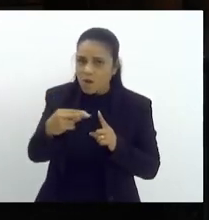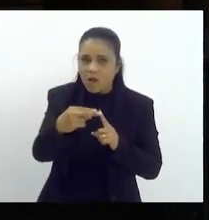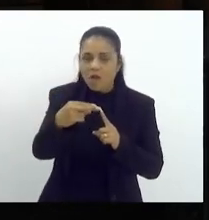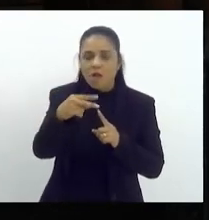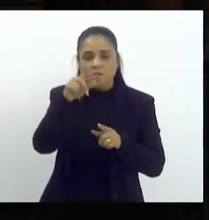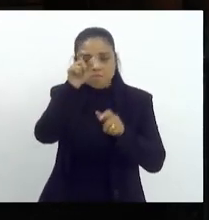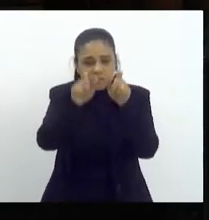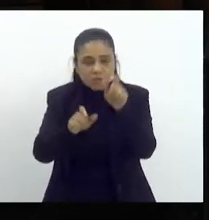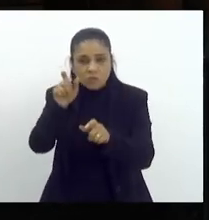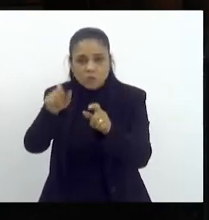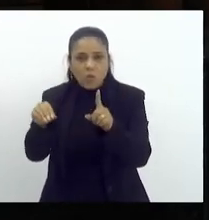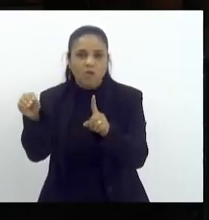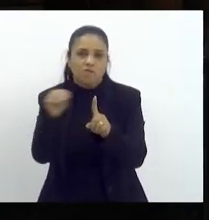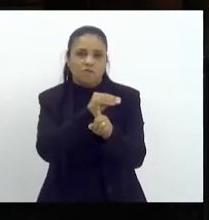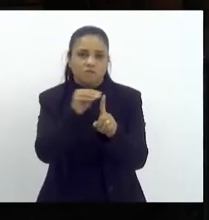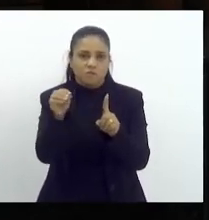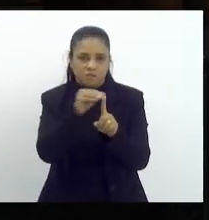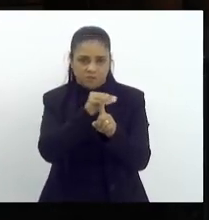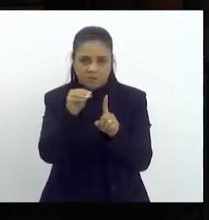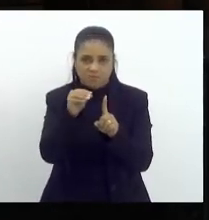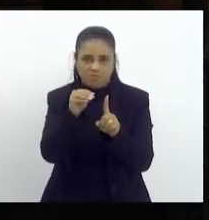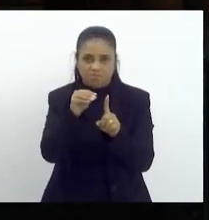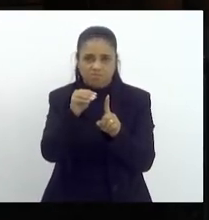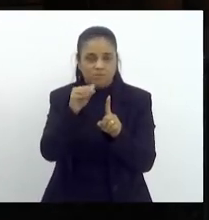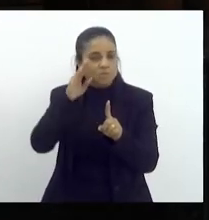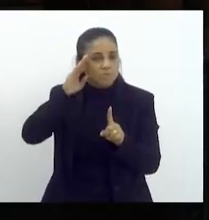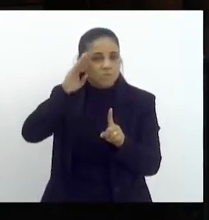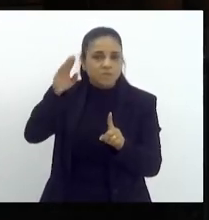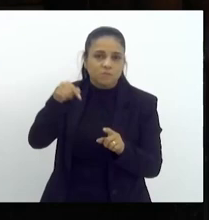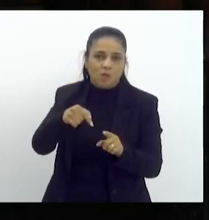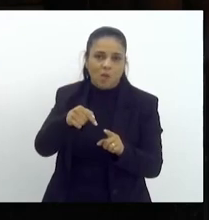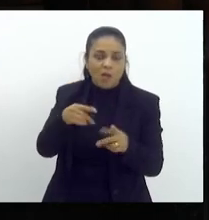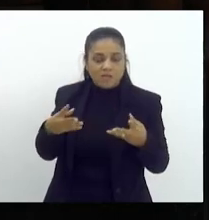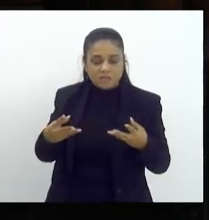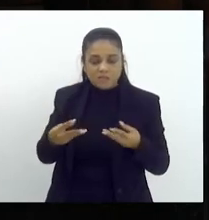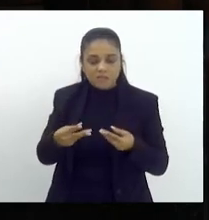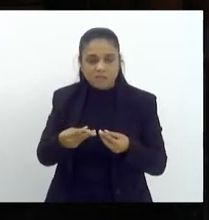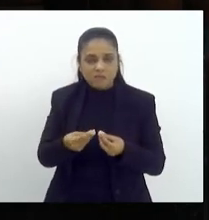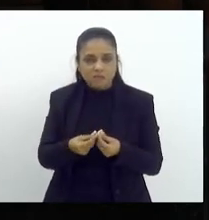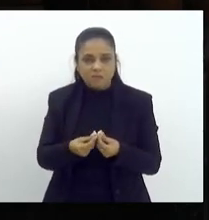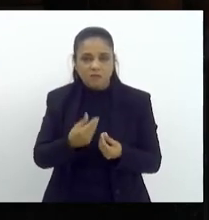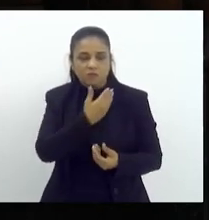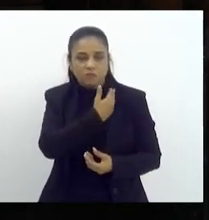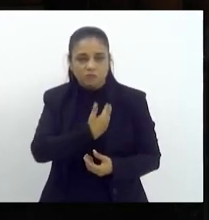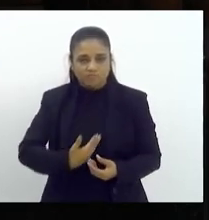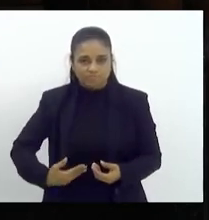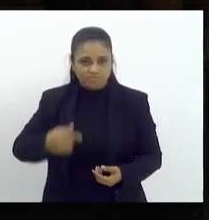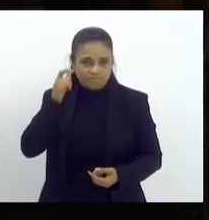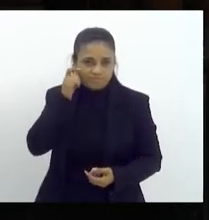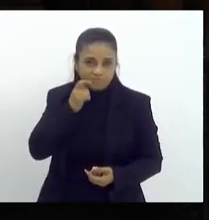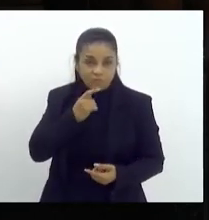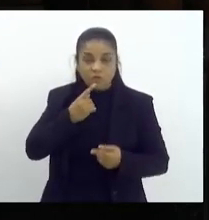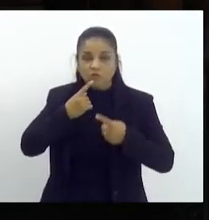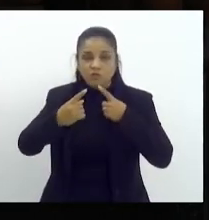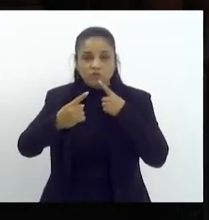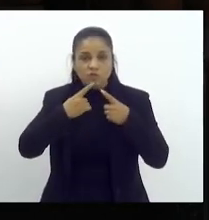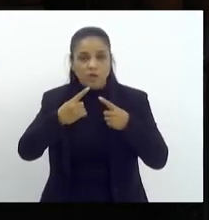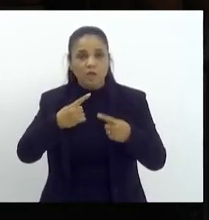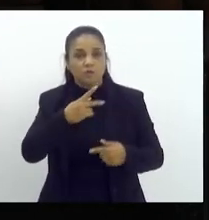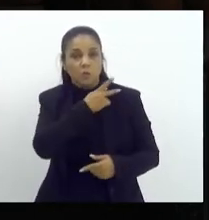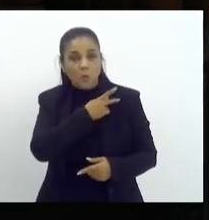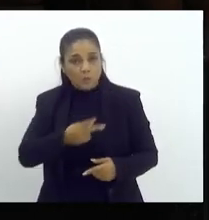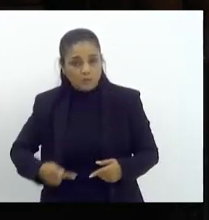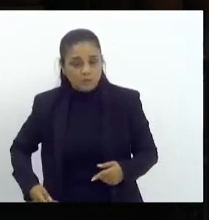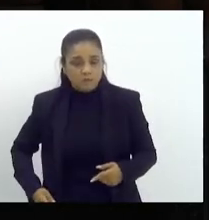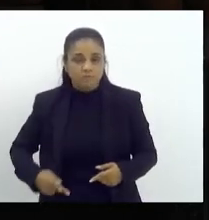pessoa e vulnerabilidade e isso há que se ter e ah Inclusive a sensibilidade do governador Cláudio Castro que no diálogo com o presidente da